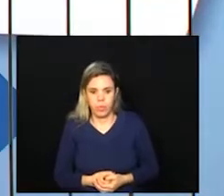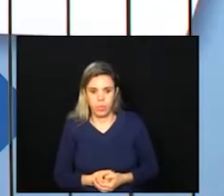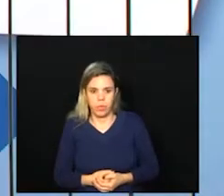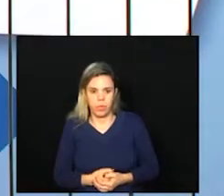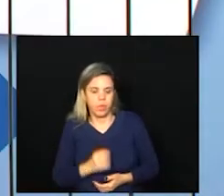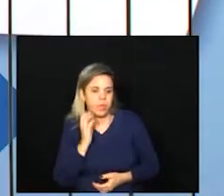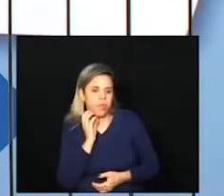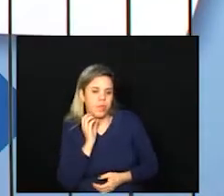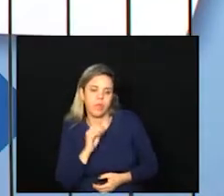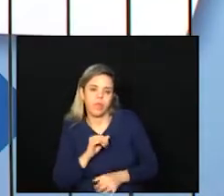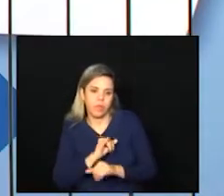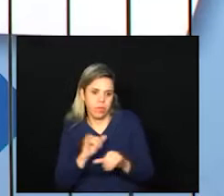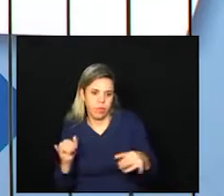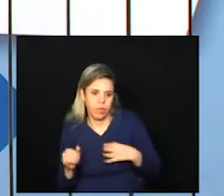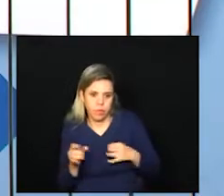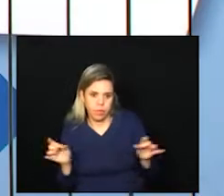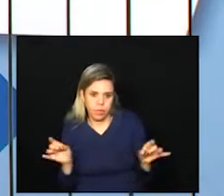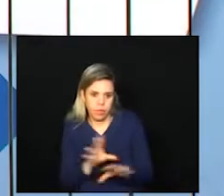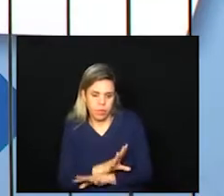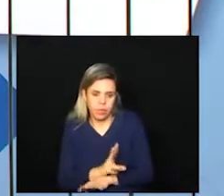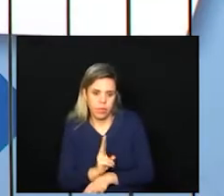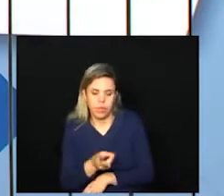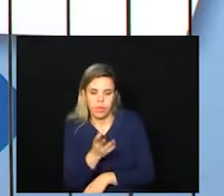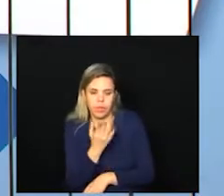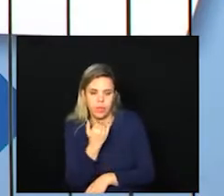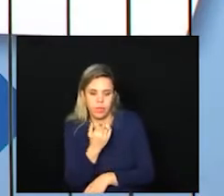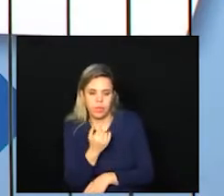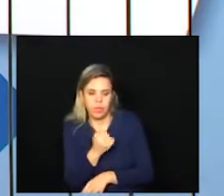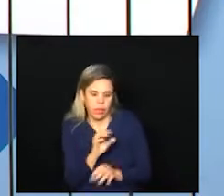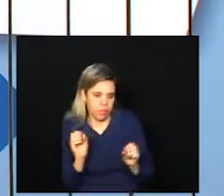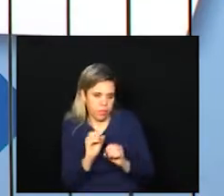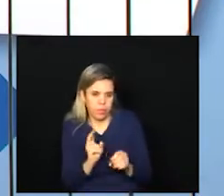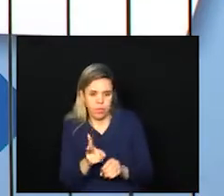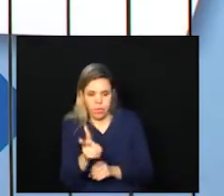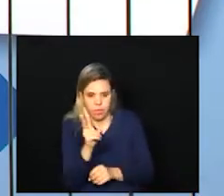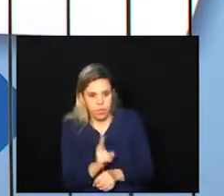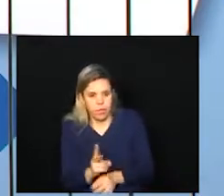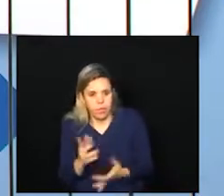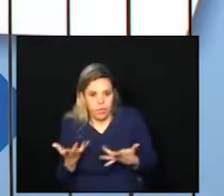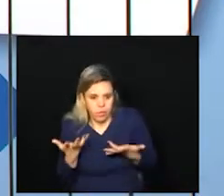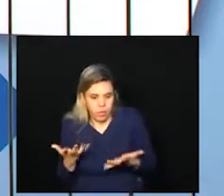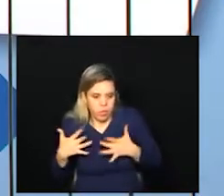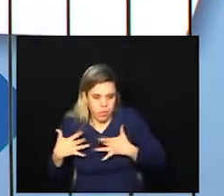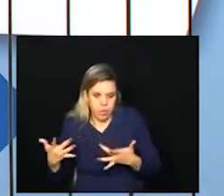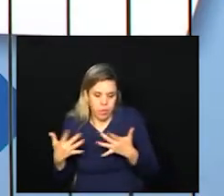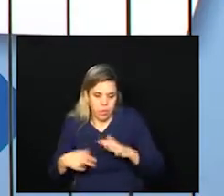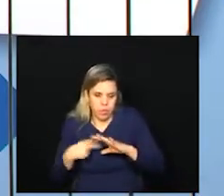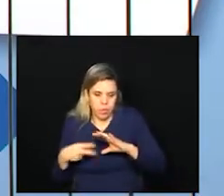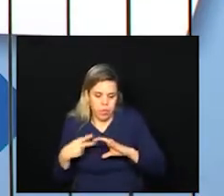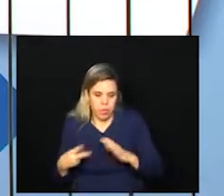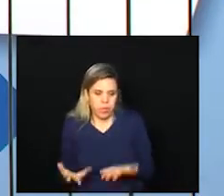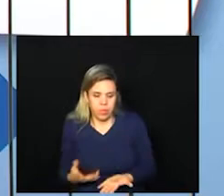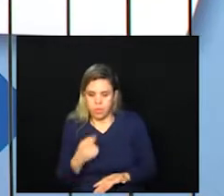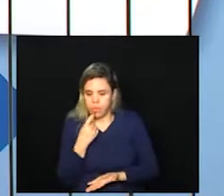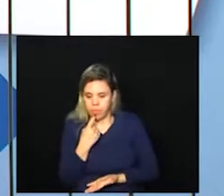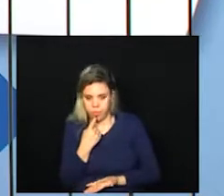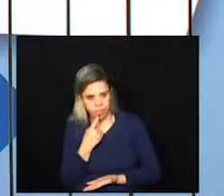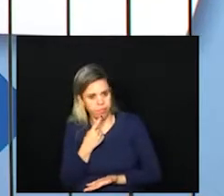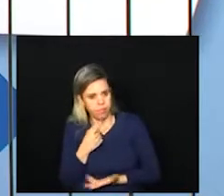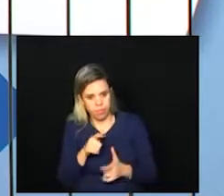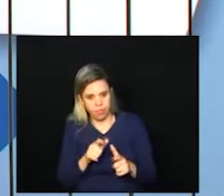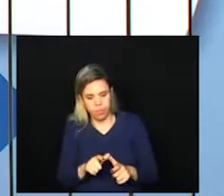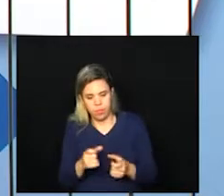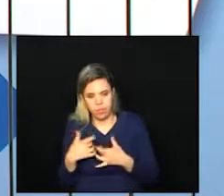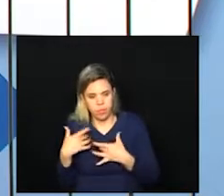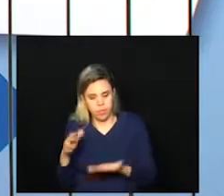E a campanha do agasalho acabou, mas a campanha Campinas Sem Fome continua e a Câmara Municipal de Campinas é um dos